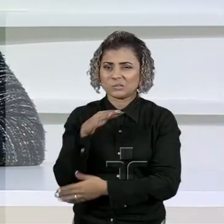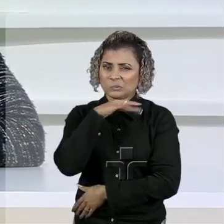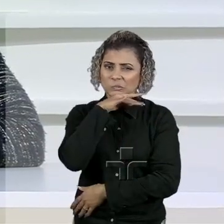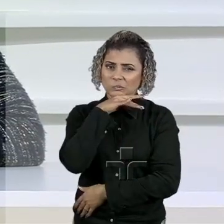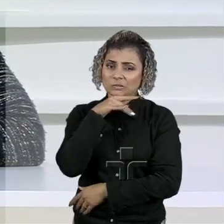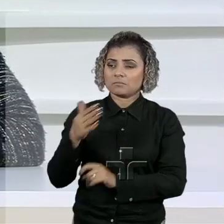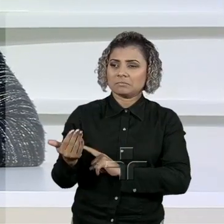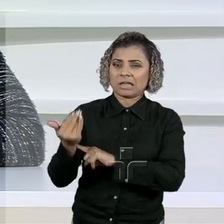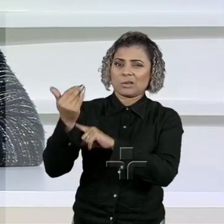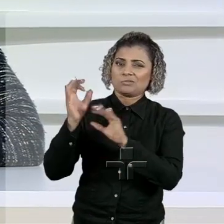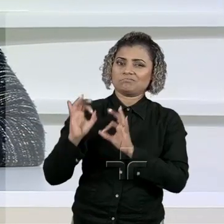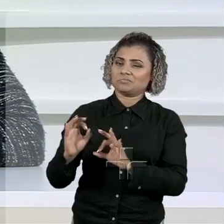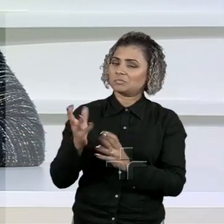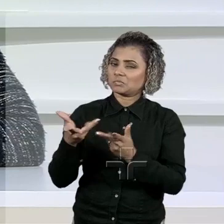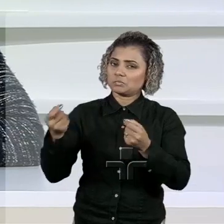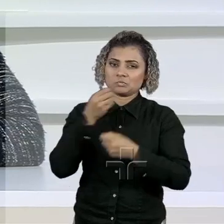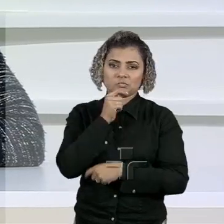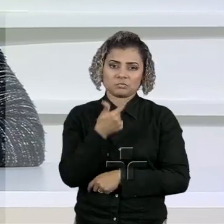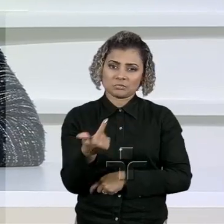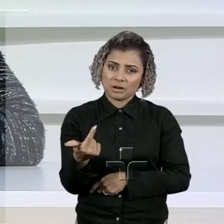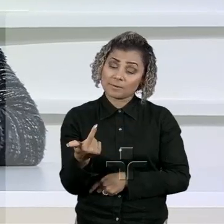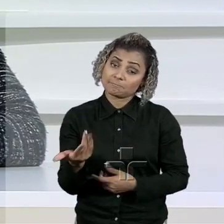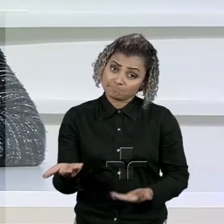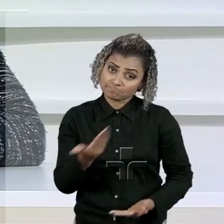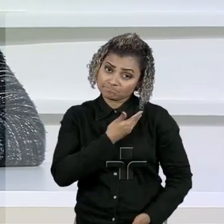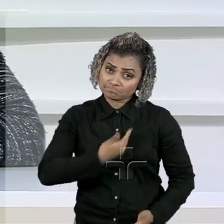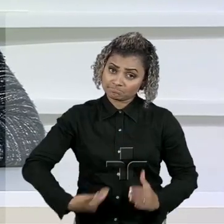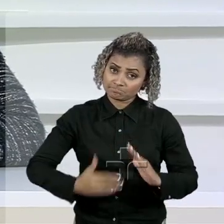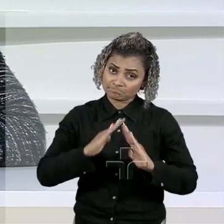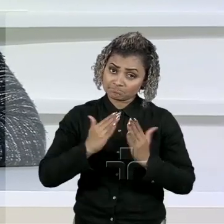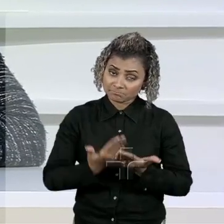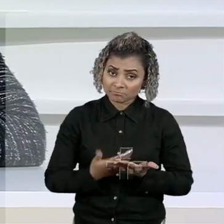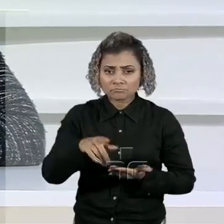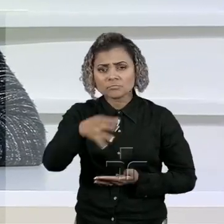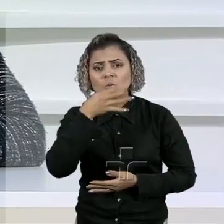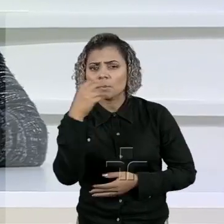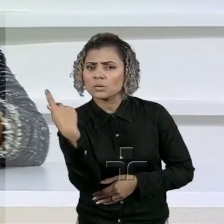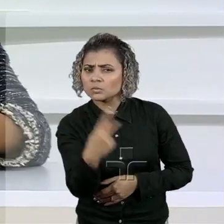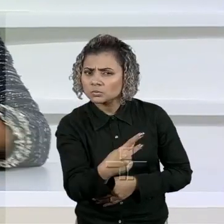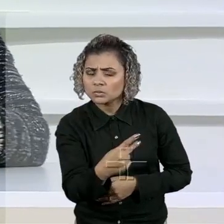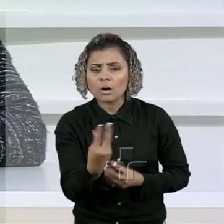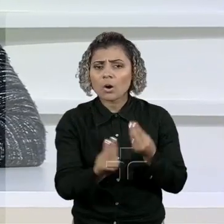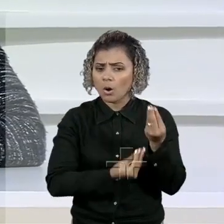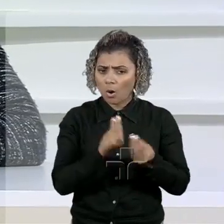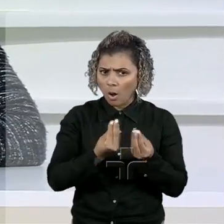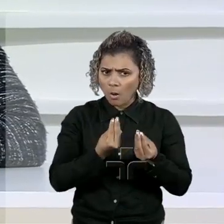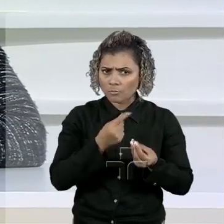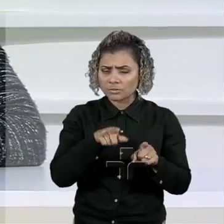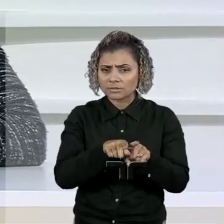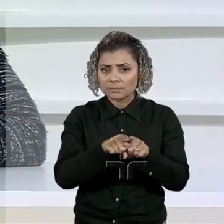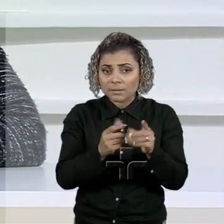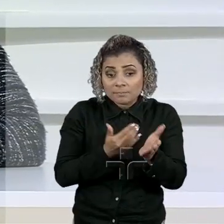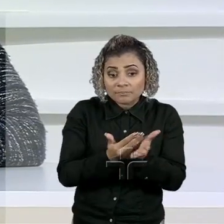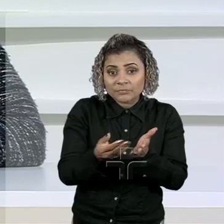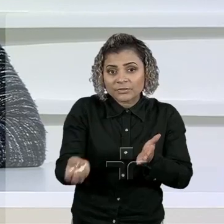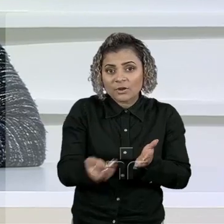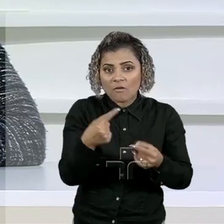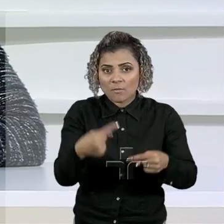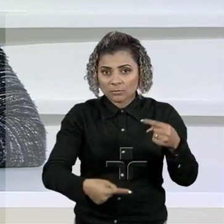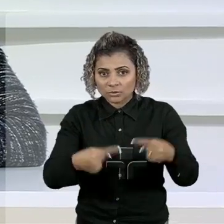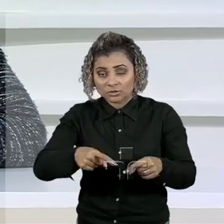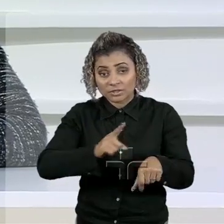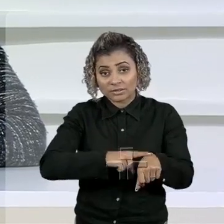uso da tecnologia na escola pública. Então, eu queria que o senhor comentasse um pouco como é que o senhor vê também a implementação dessa política de um tempo